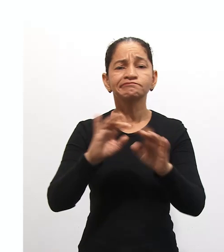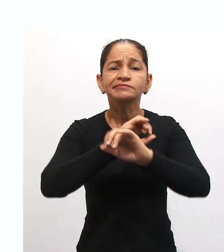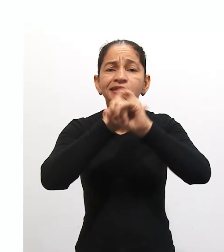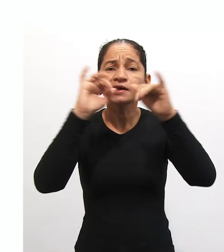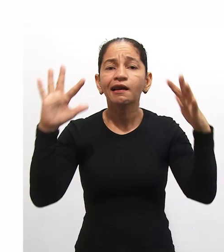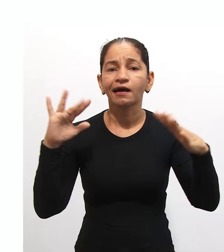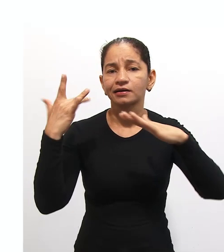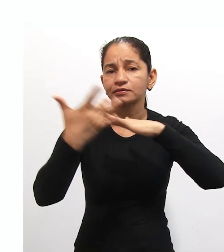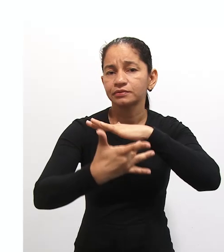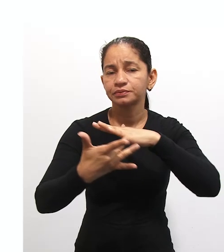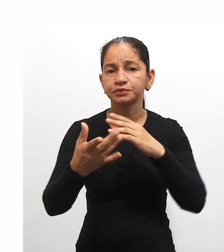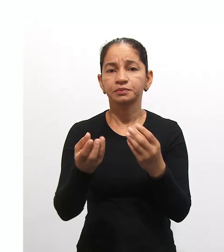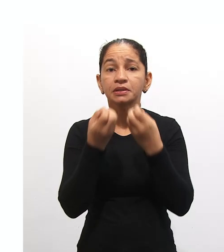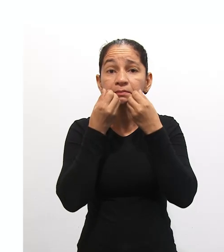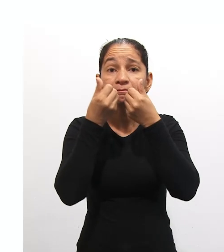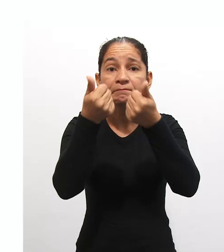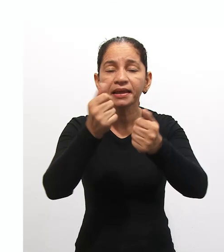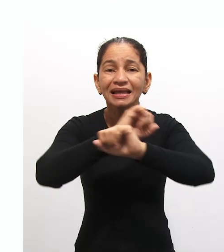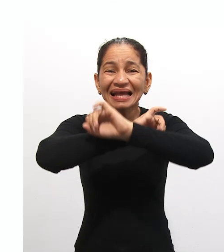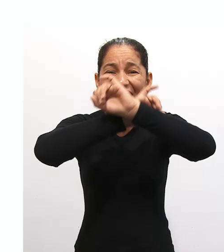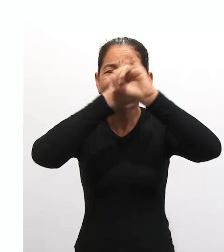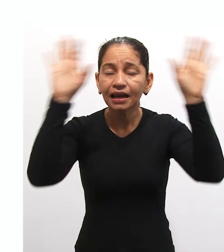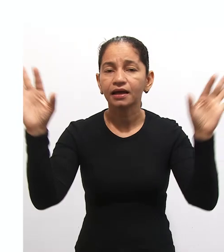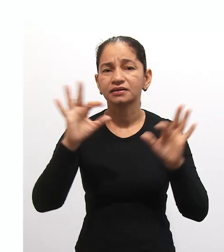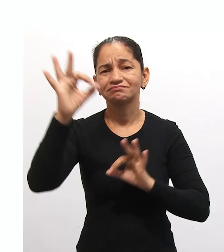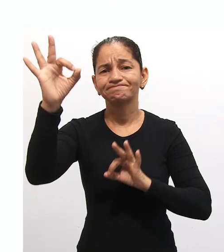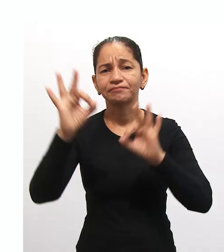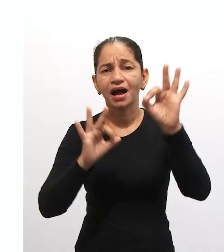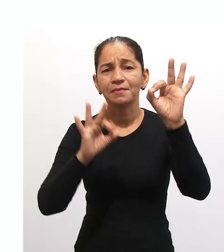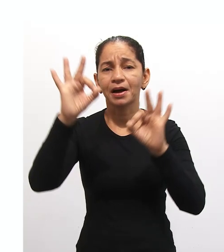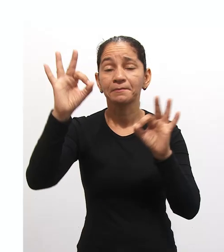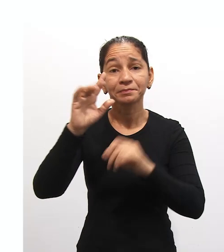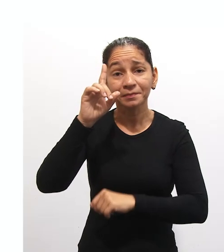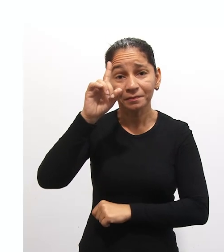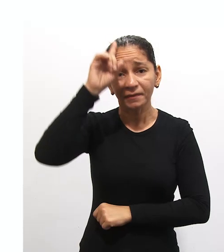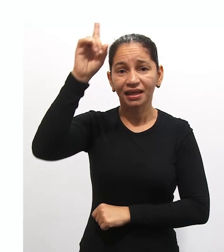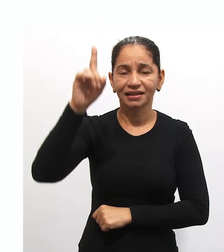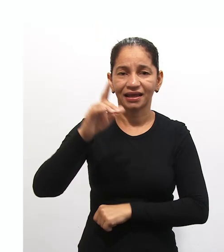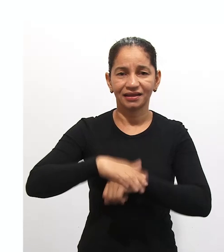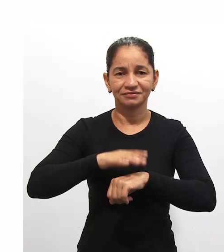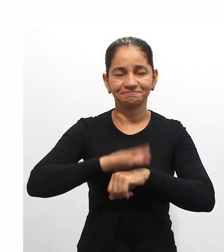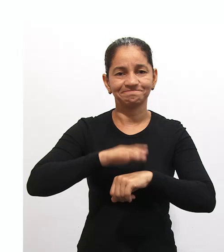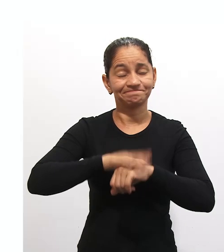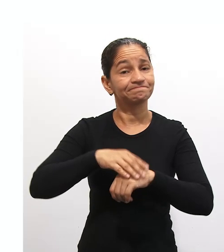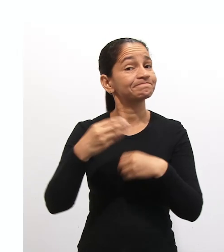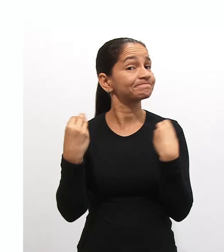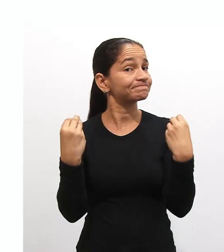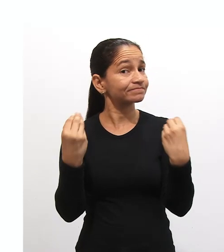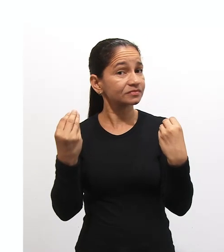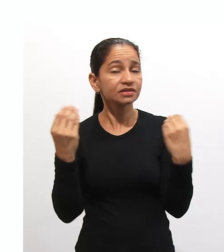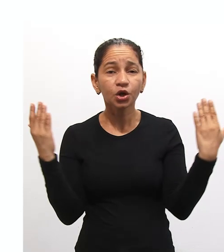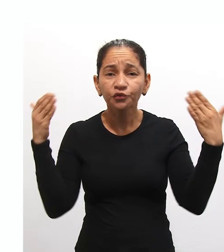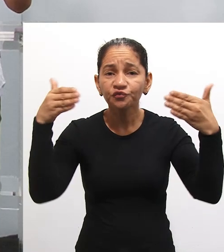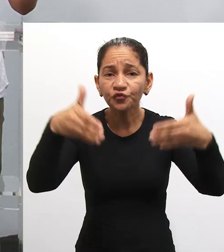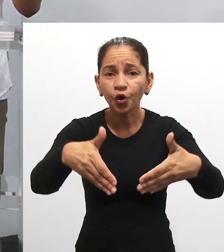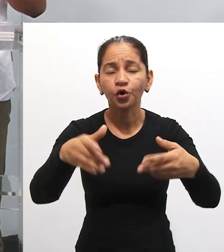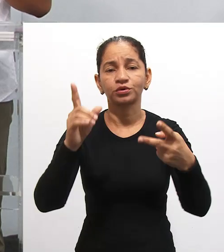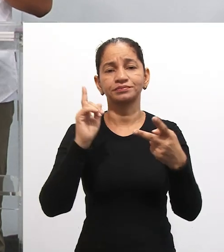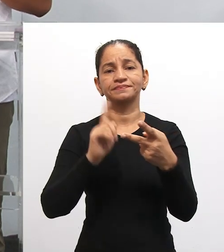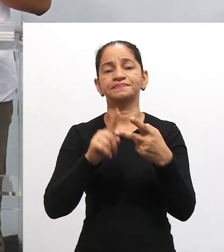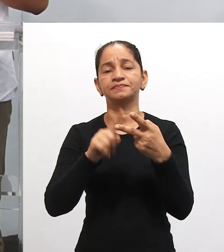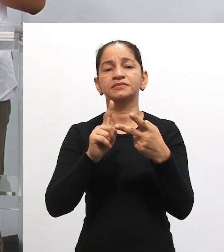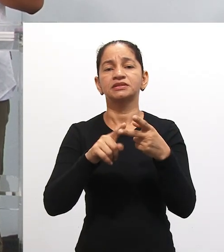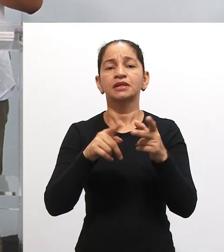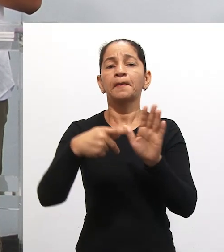ela deve ser clara, ela deve ser empática e organizada. O colaborador, ele ocorre em fóruns, reuniões,